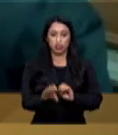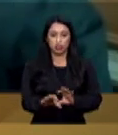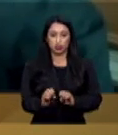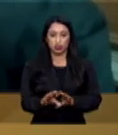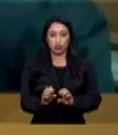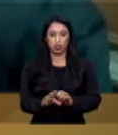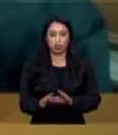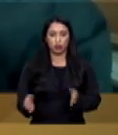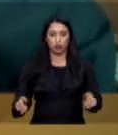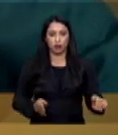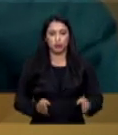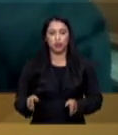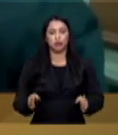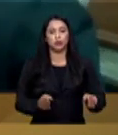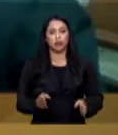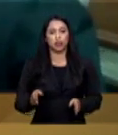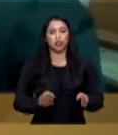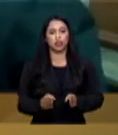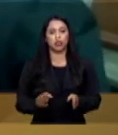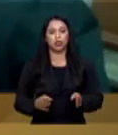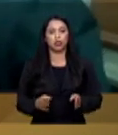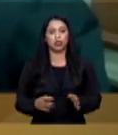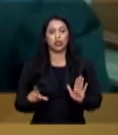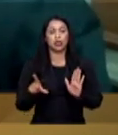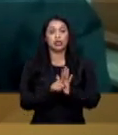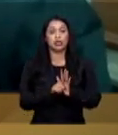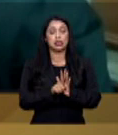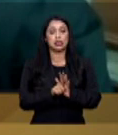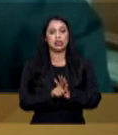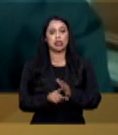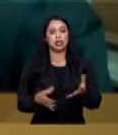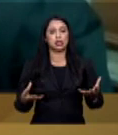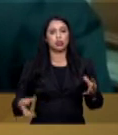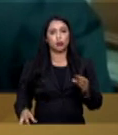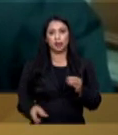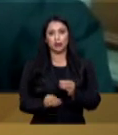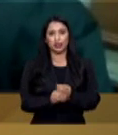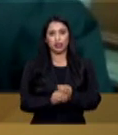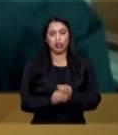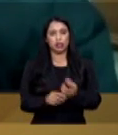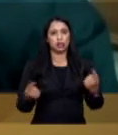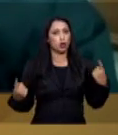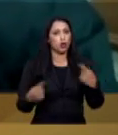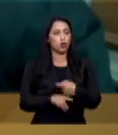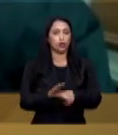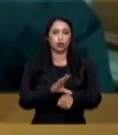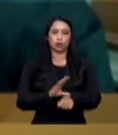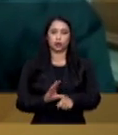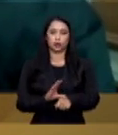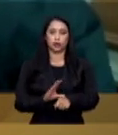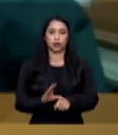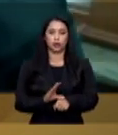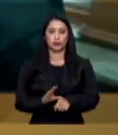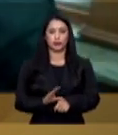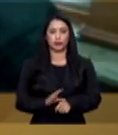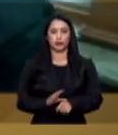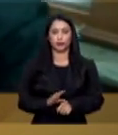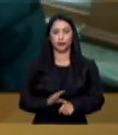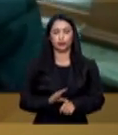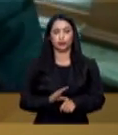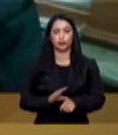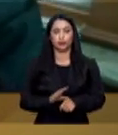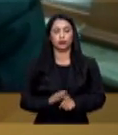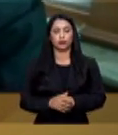temporária, o conflito dessas leis complementares com a Constituição Federal. Mas antes,